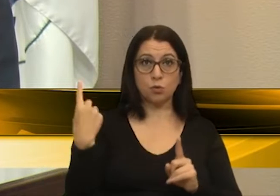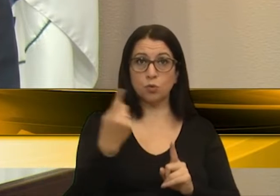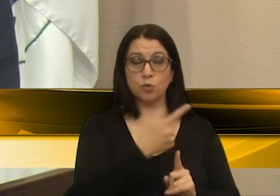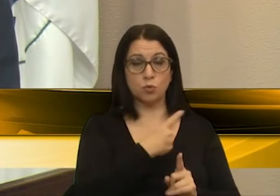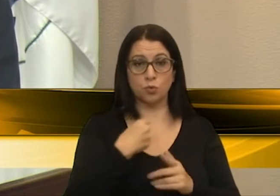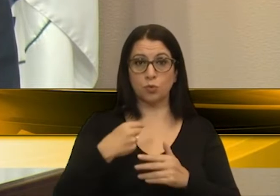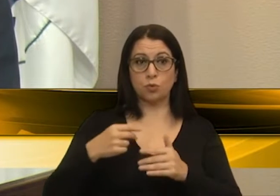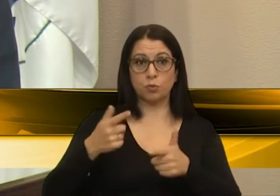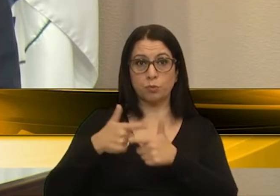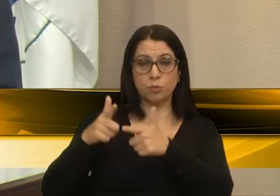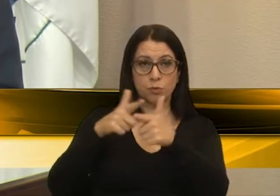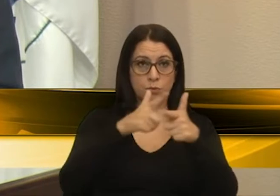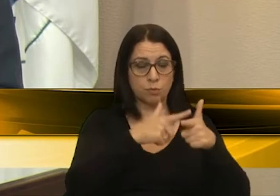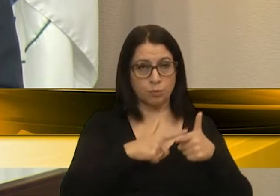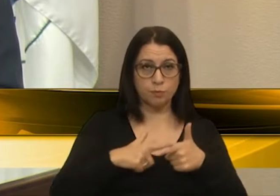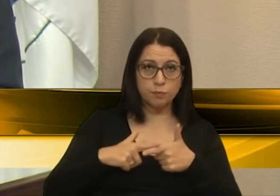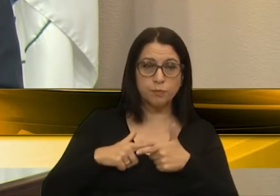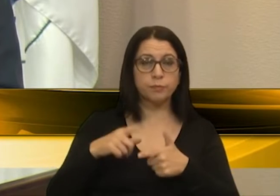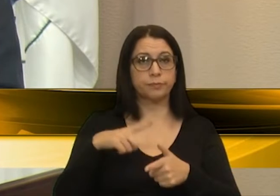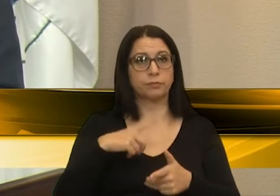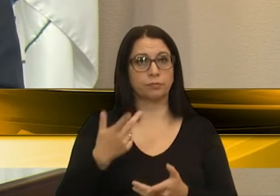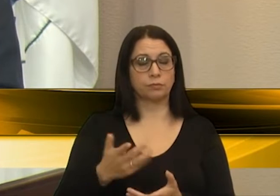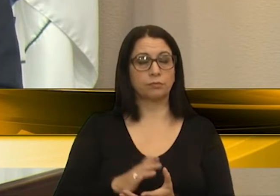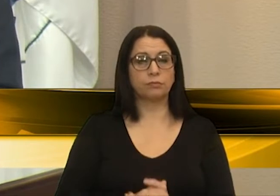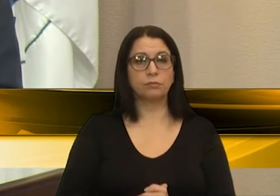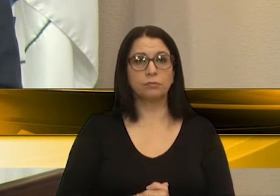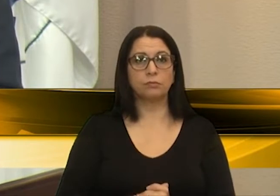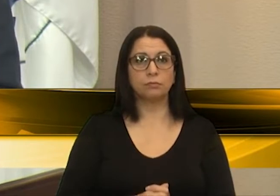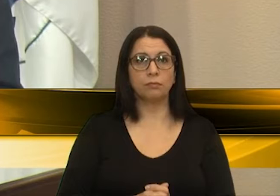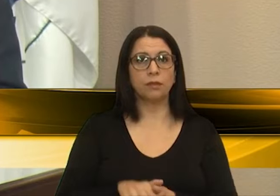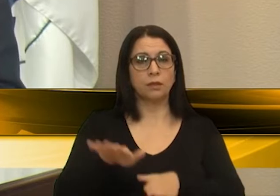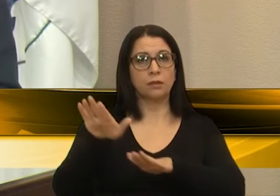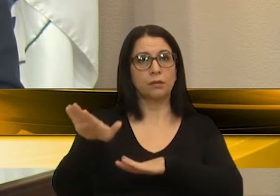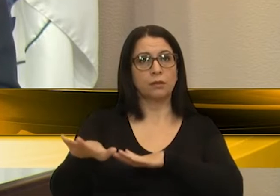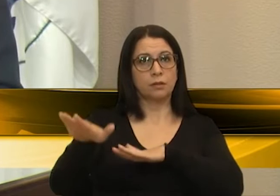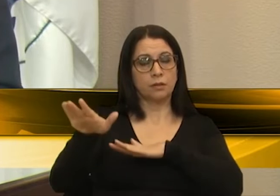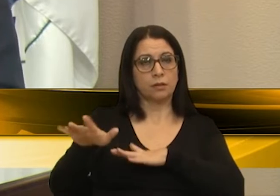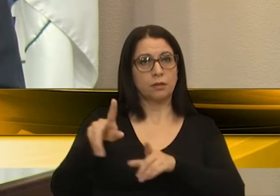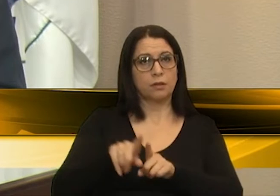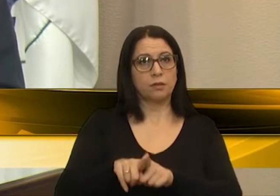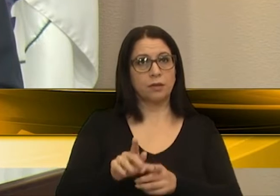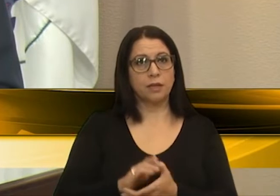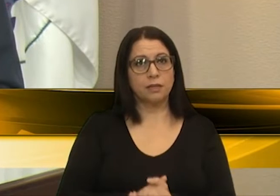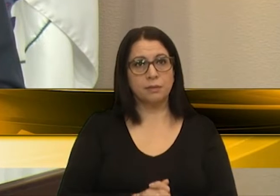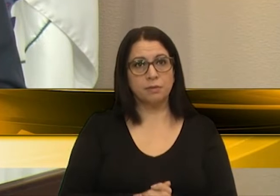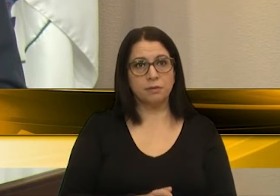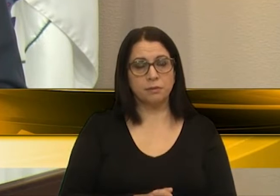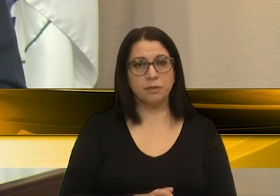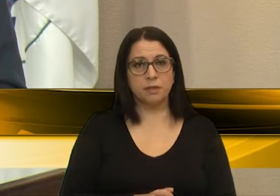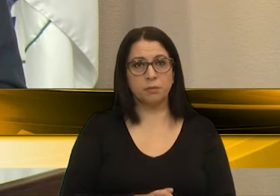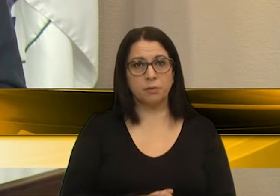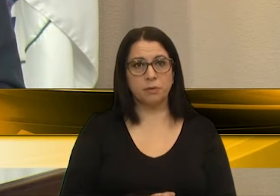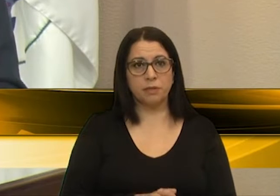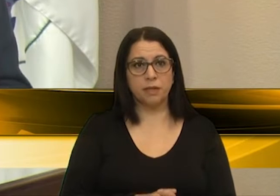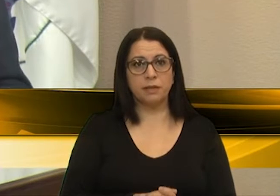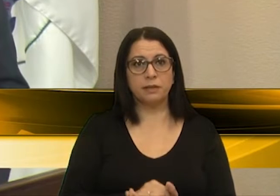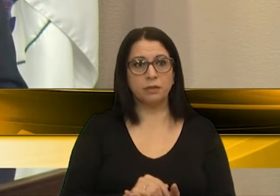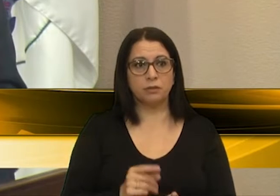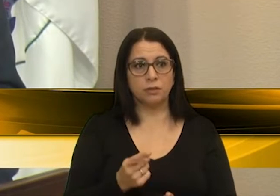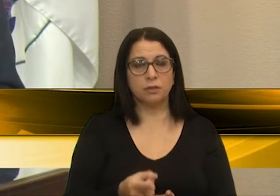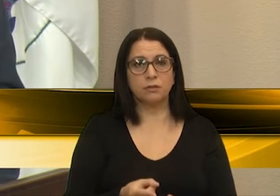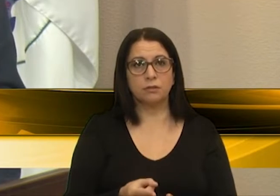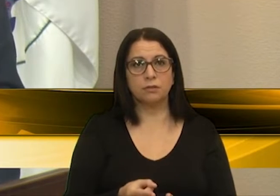jovens sofrem, né? Então, essa Via Sacra terá também diferentes aspectos nesse âmbito